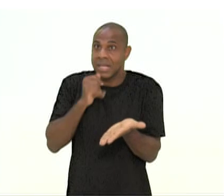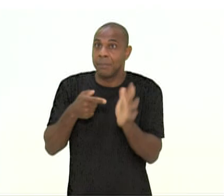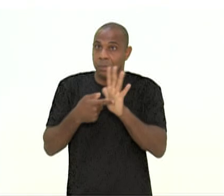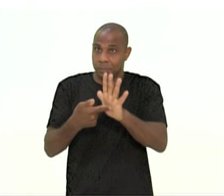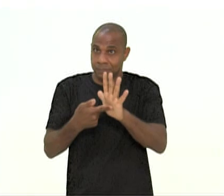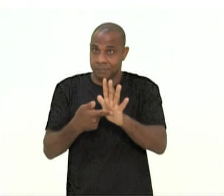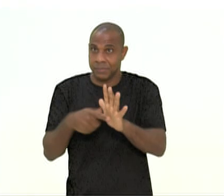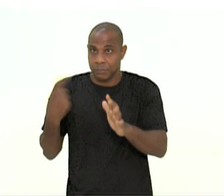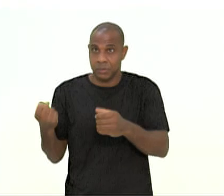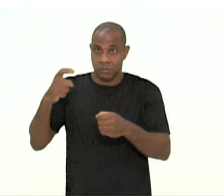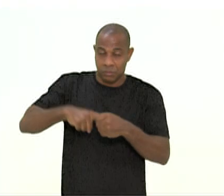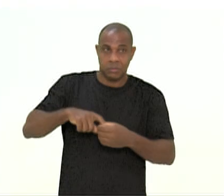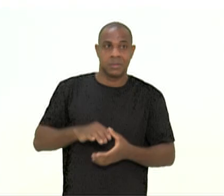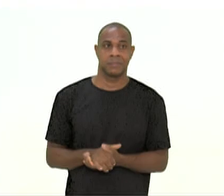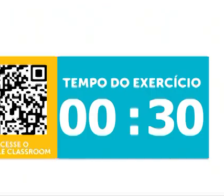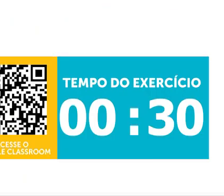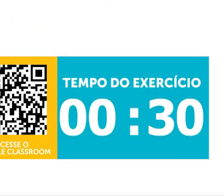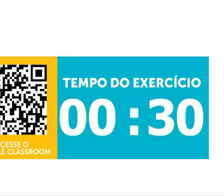volta.